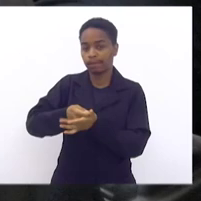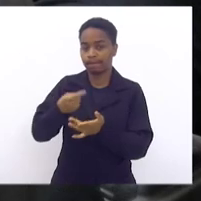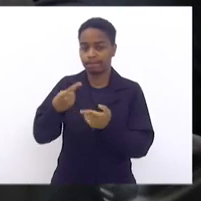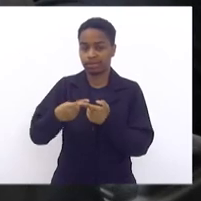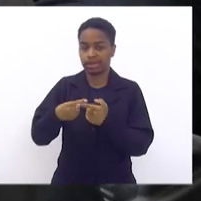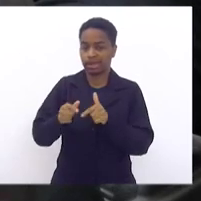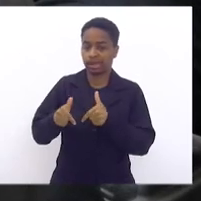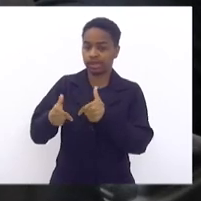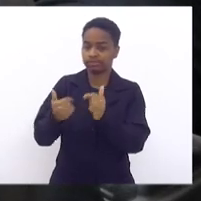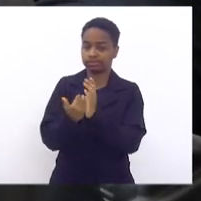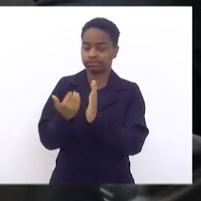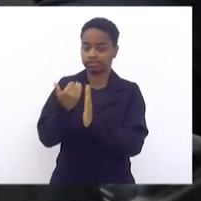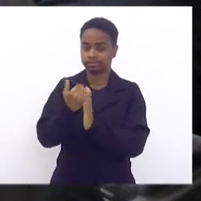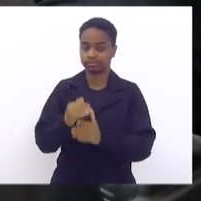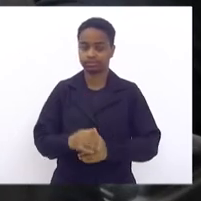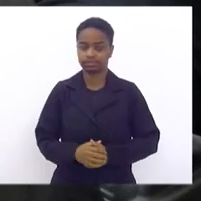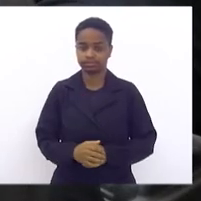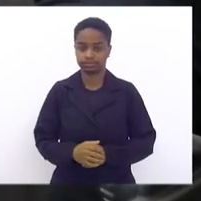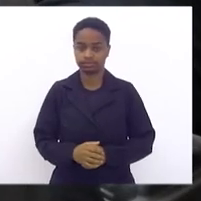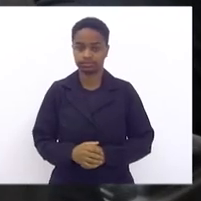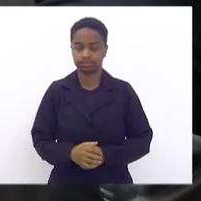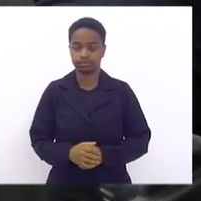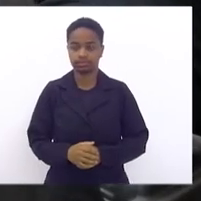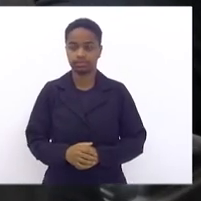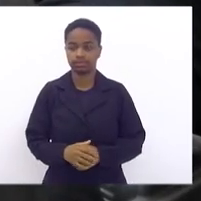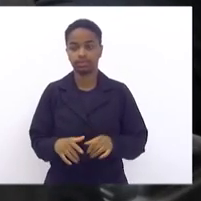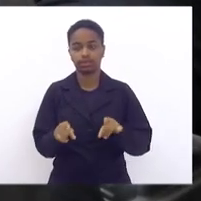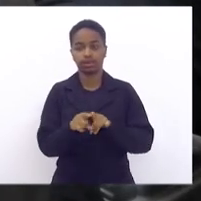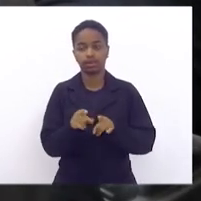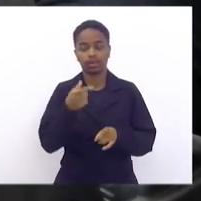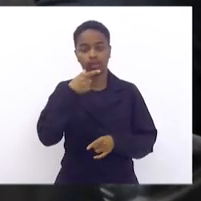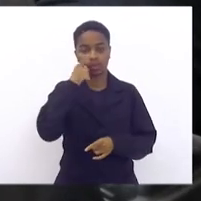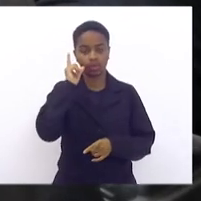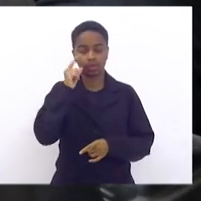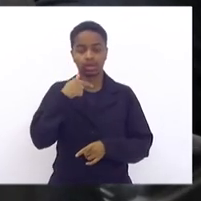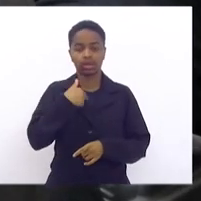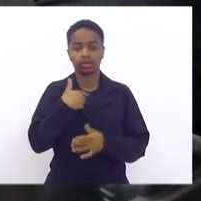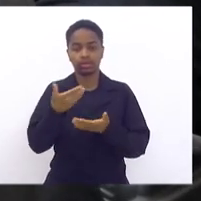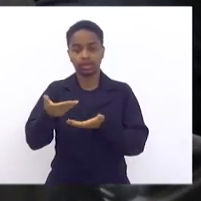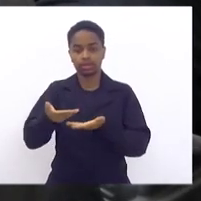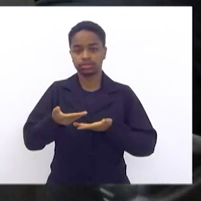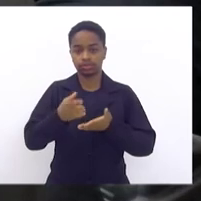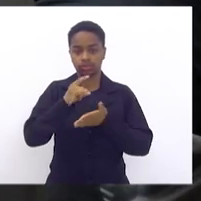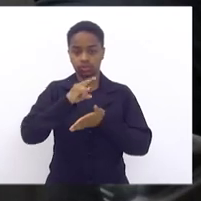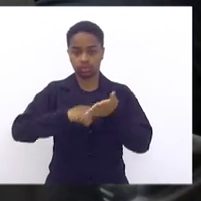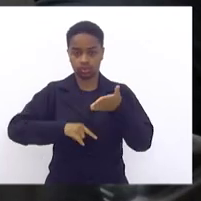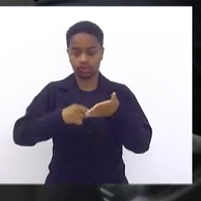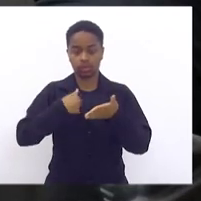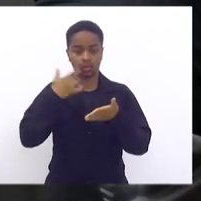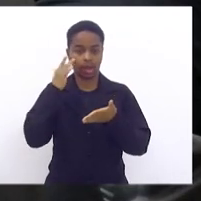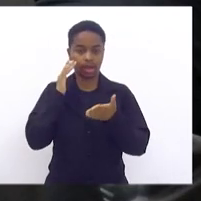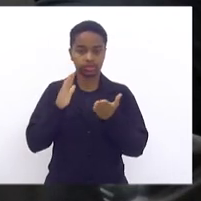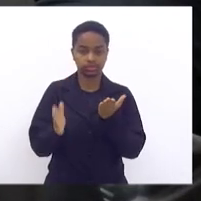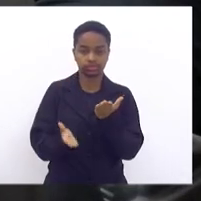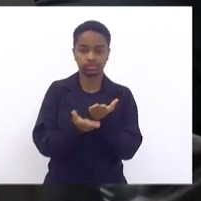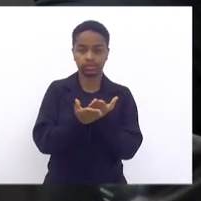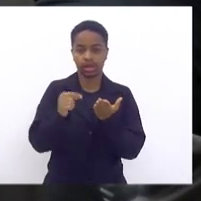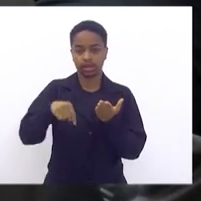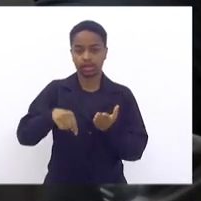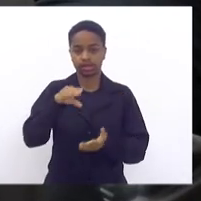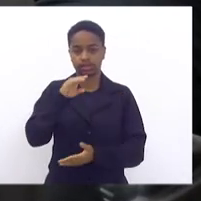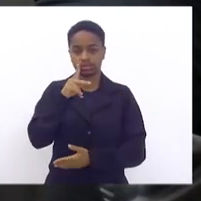né? Eu tive acesso ontem também a um documento que eu acho que eu vou fazer anexar aqui à